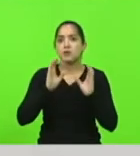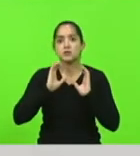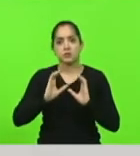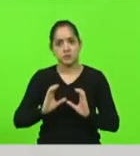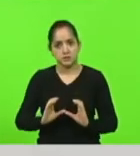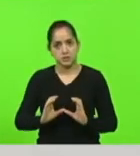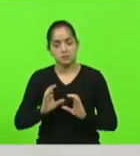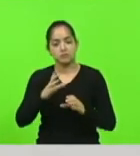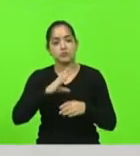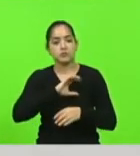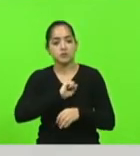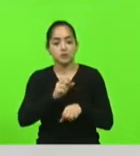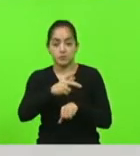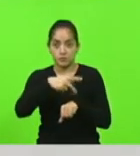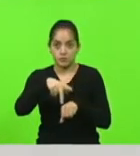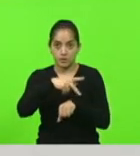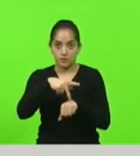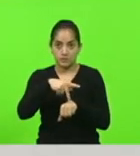patriotas.